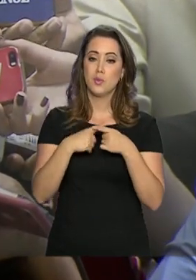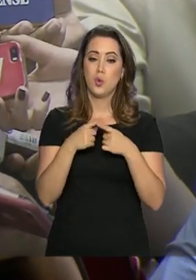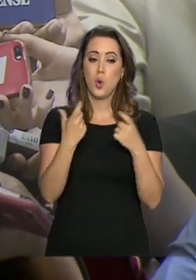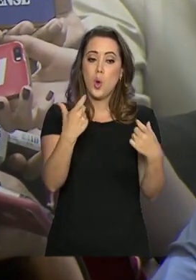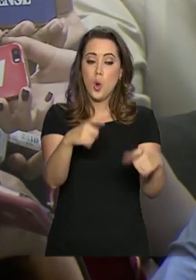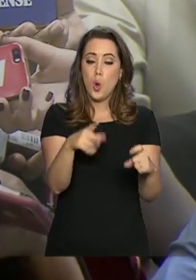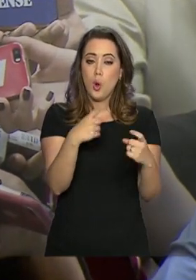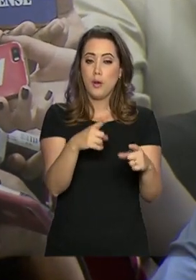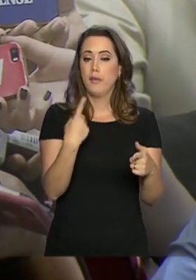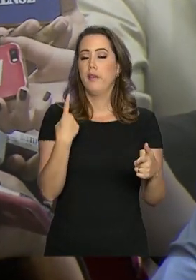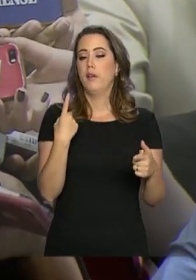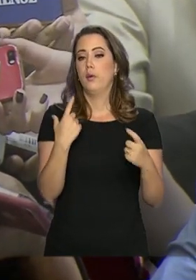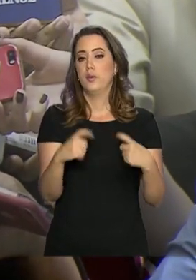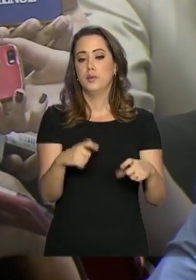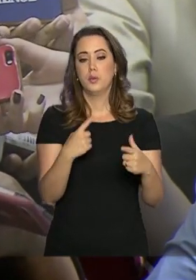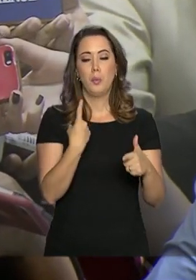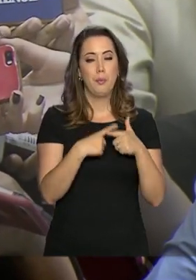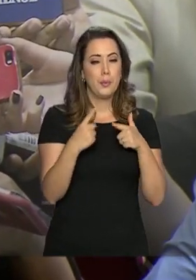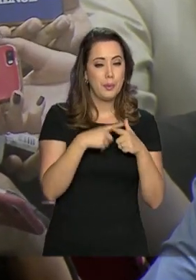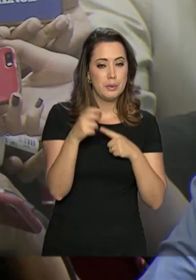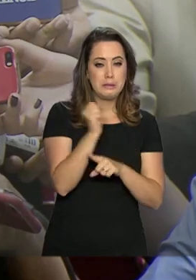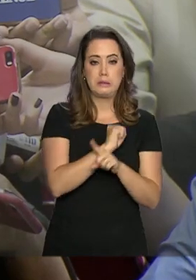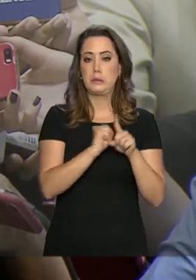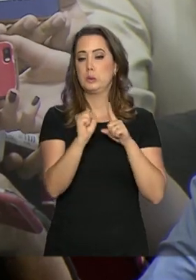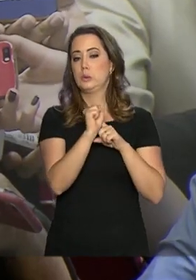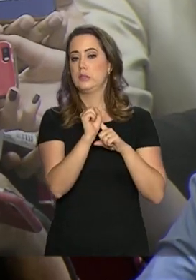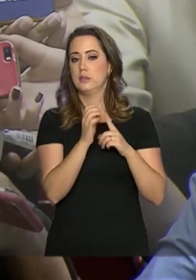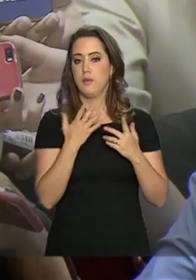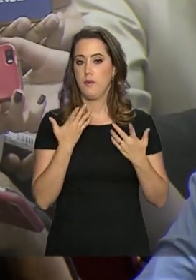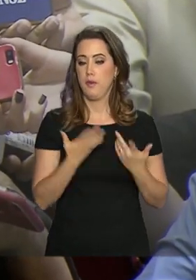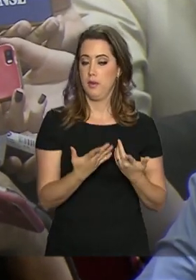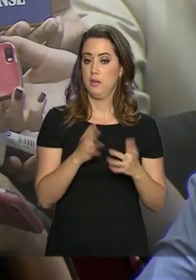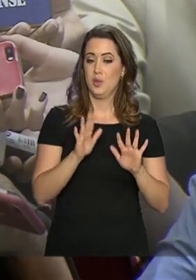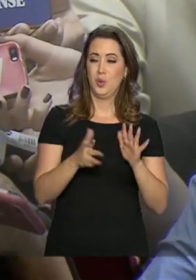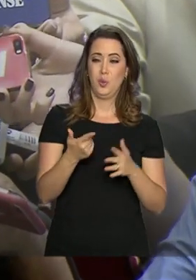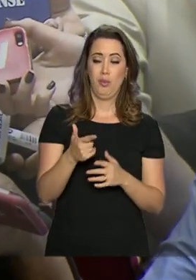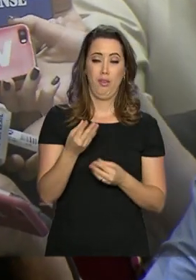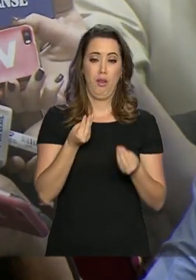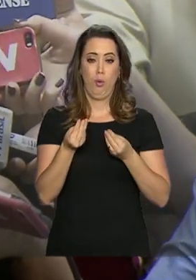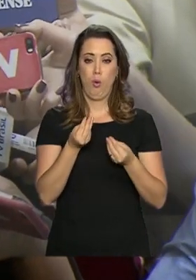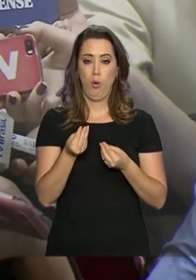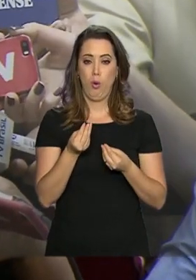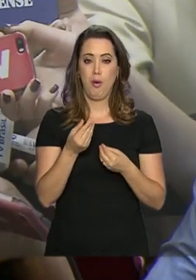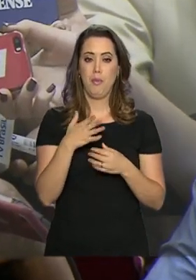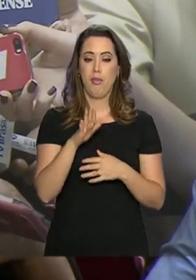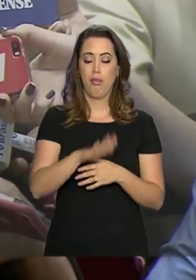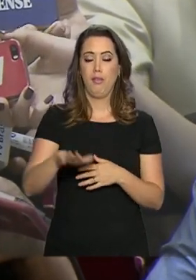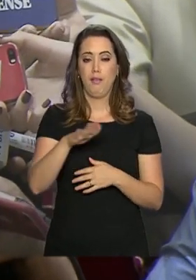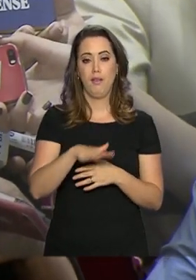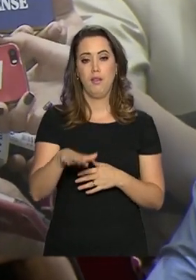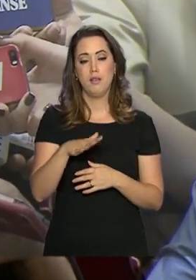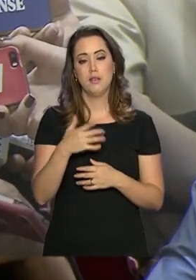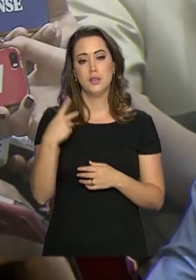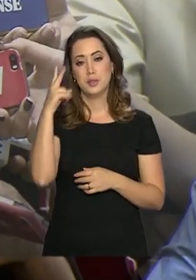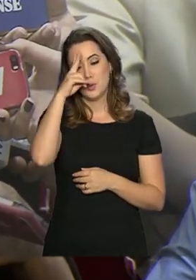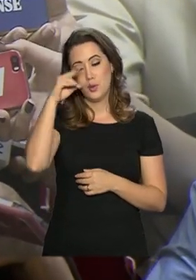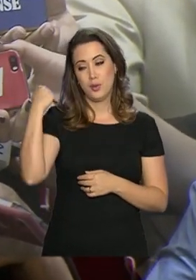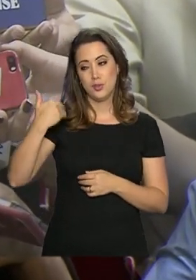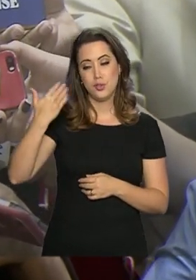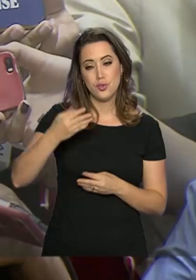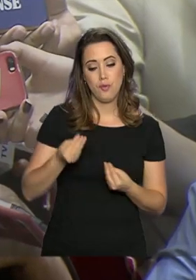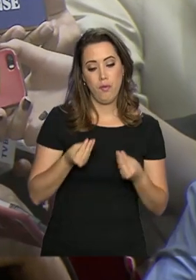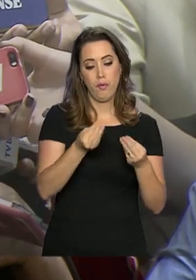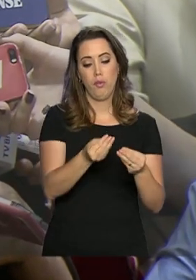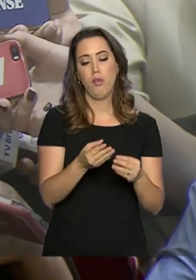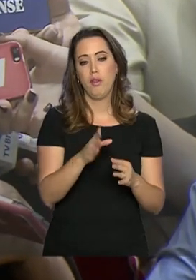regiões com problemas sociais muito intensos onde você não tem muita condição nesse momento histórico em que vivemos de deixar a